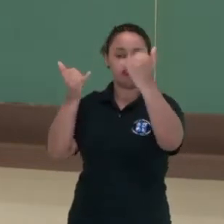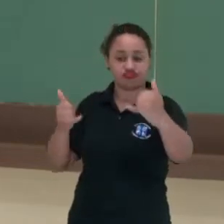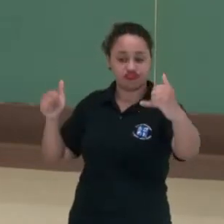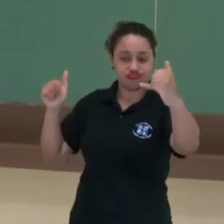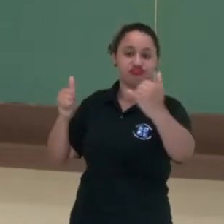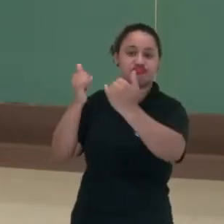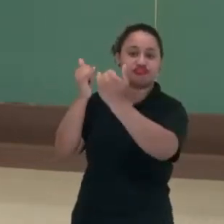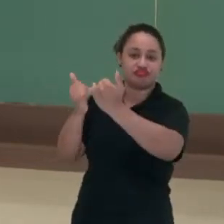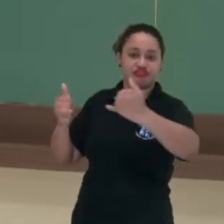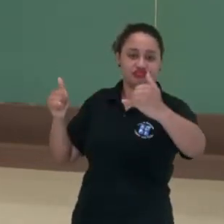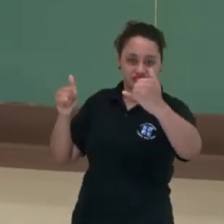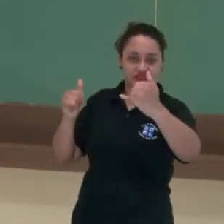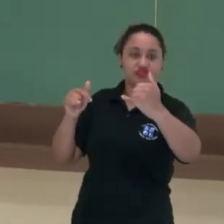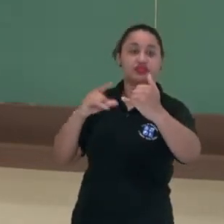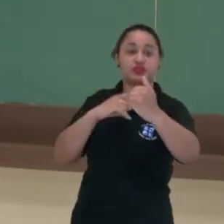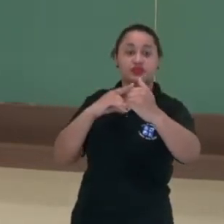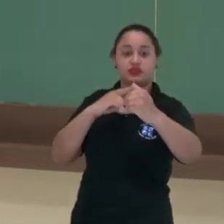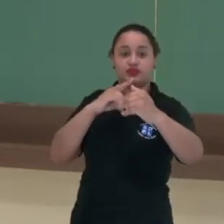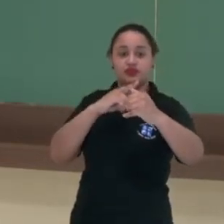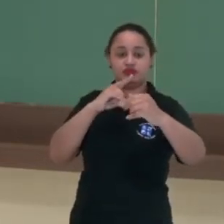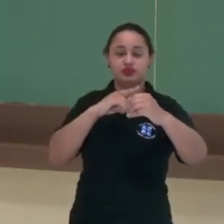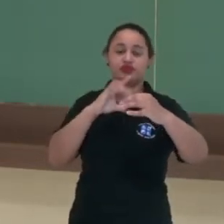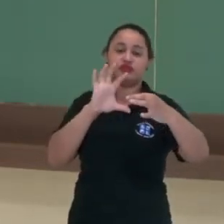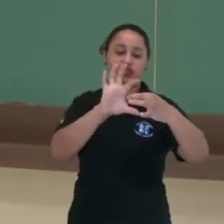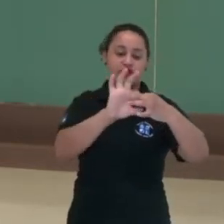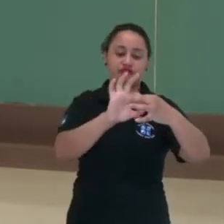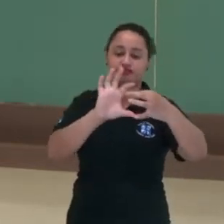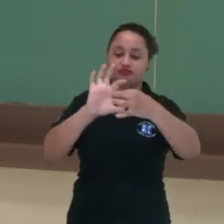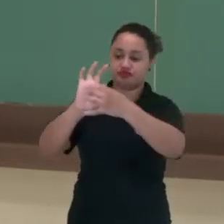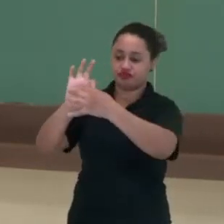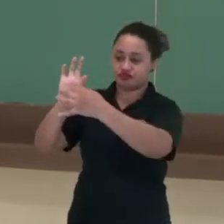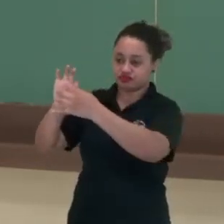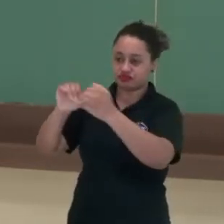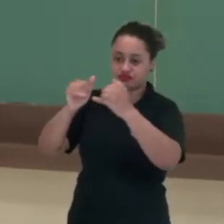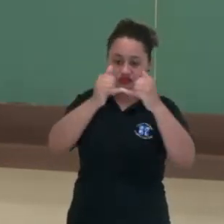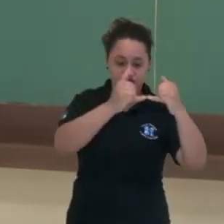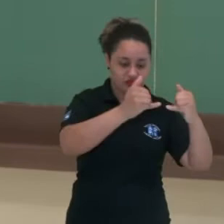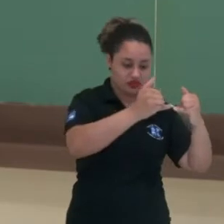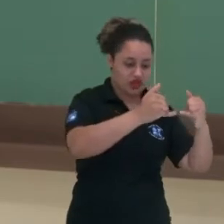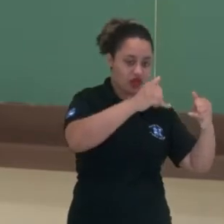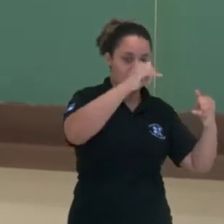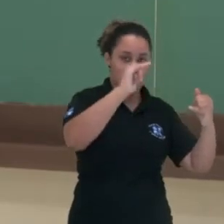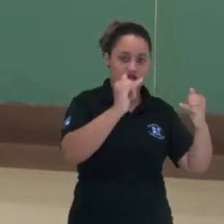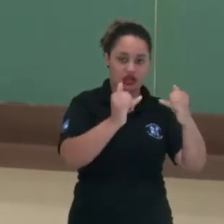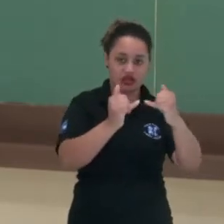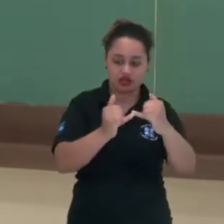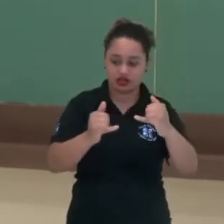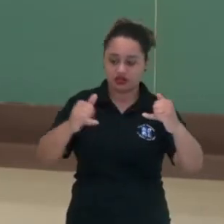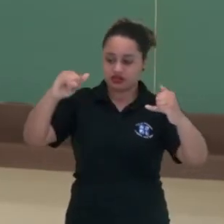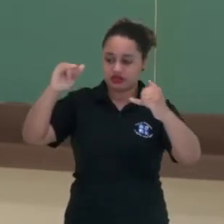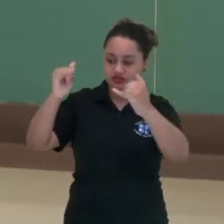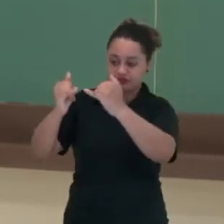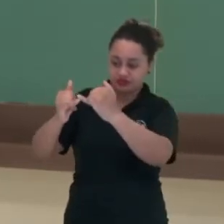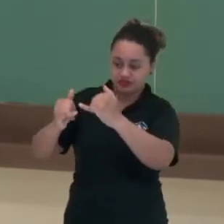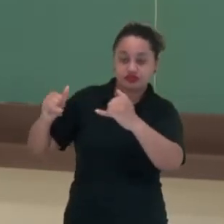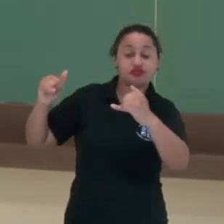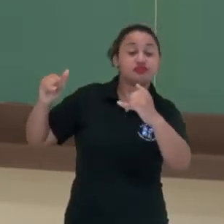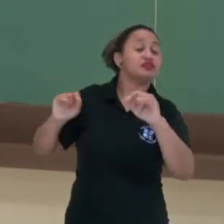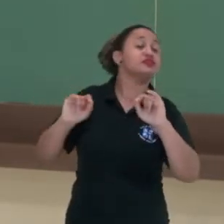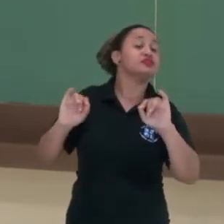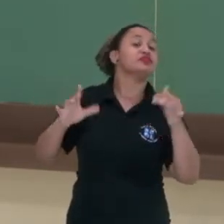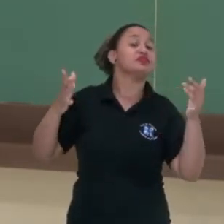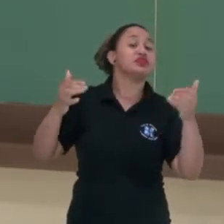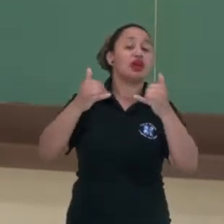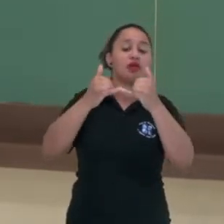que é uma corrente? É quando tem um elo unido a outro elo. Eles fazem uma corrente, uma linha. O que acontece se a